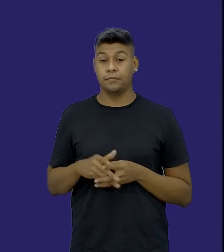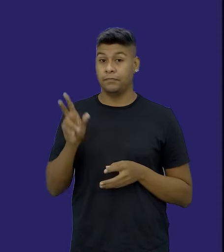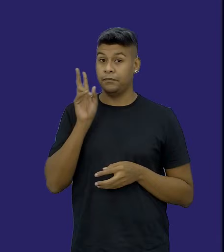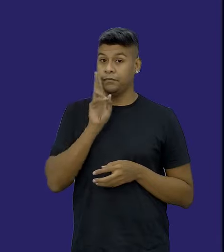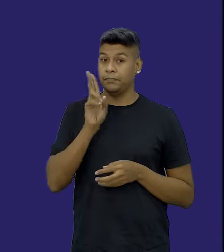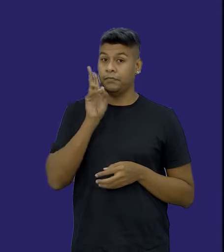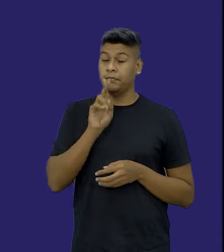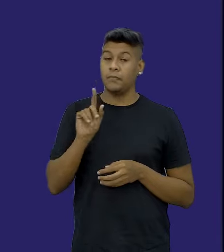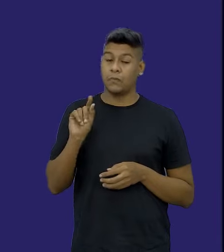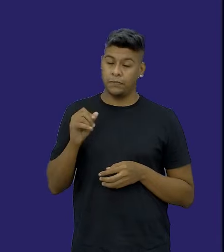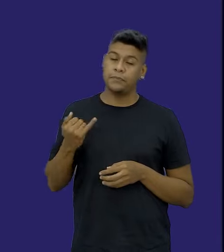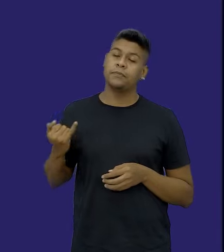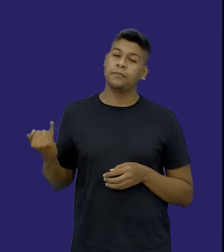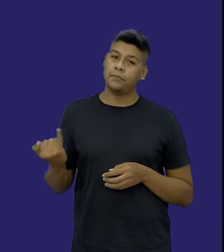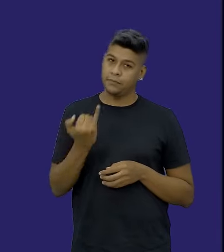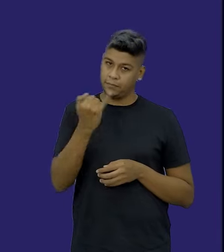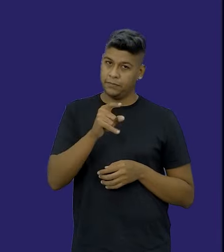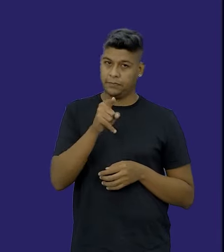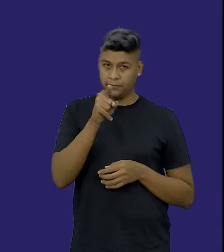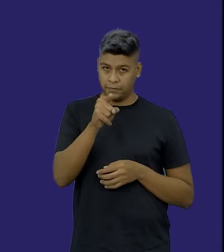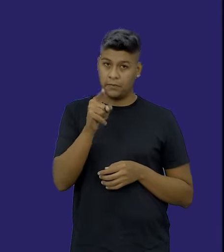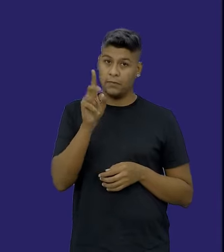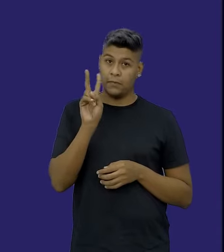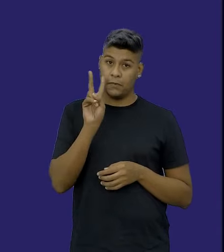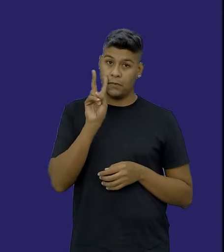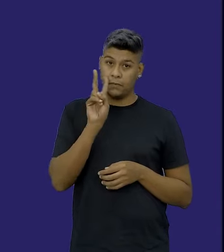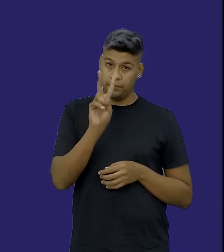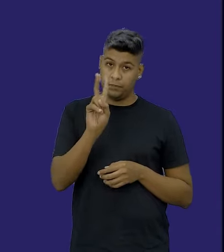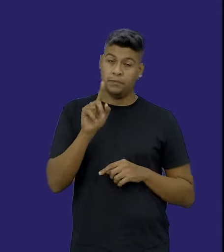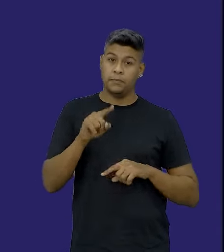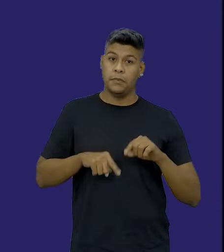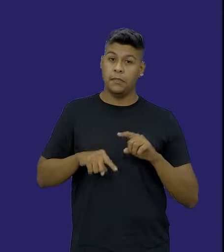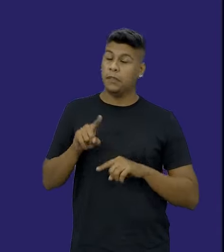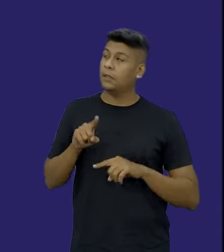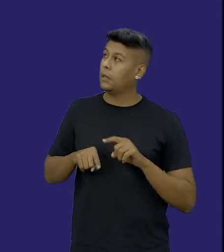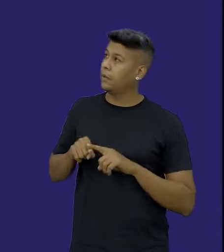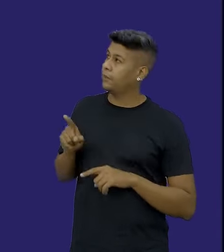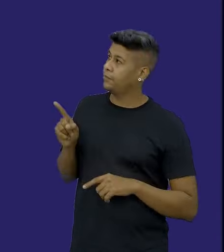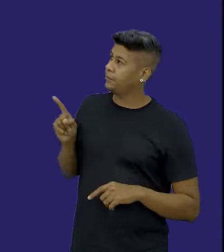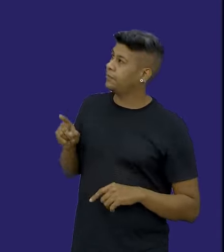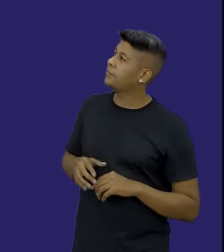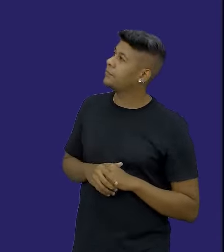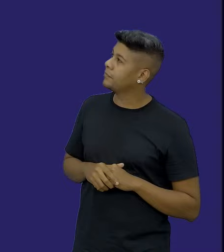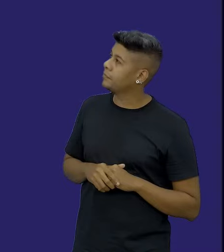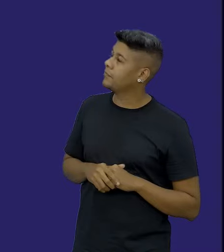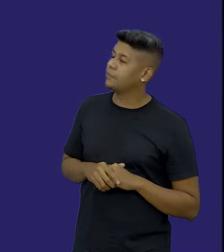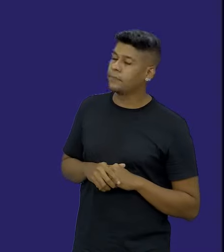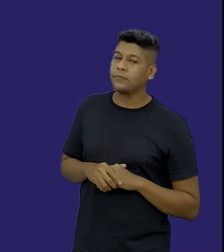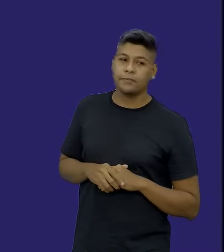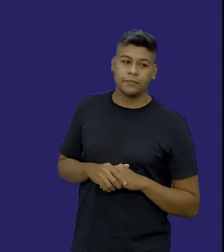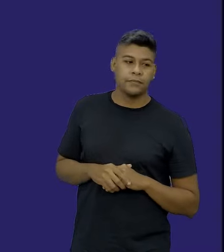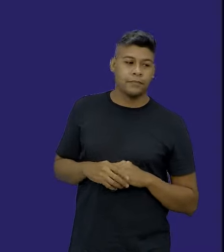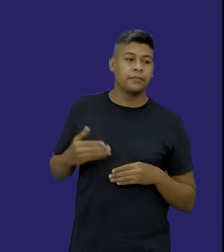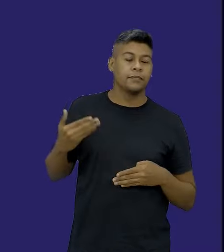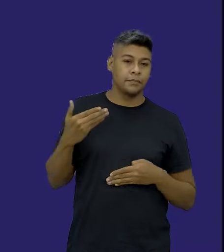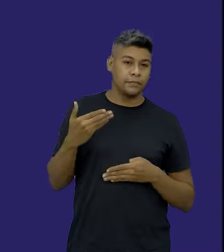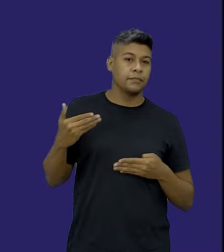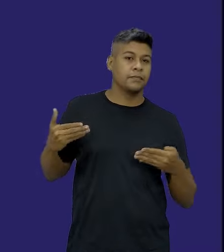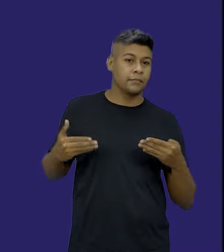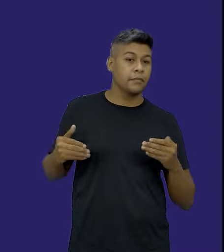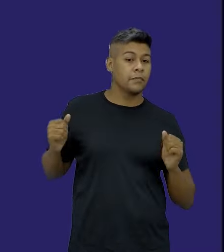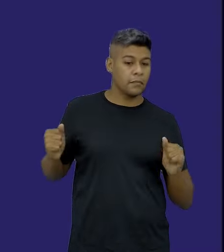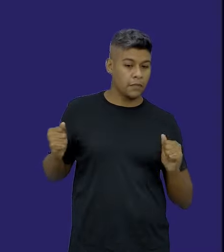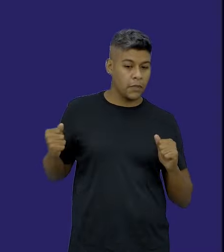Lembrem-se de que é muito importante que vocês acessem o material Aprender Sempre. E aqui nestes slides vocês